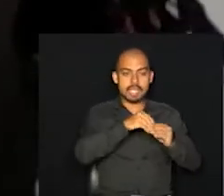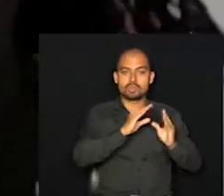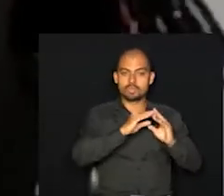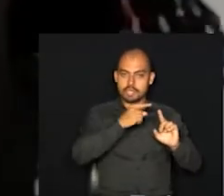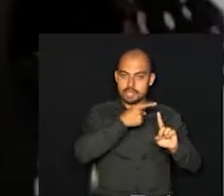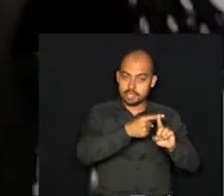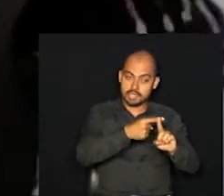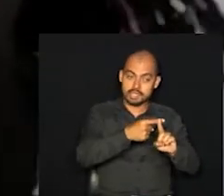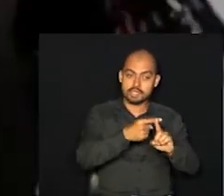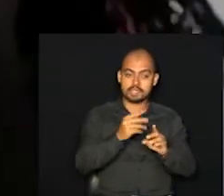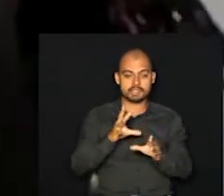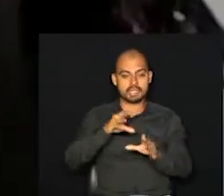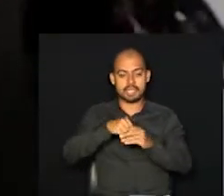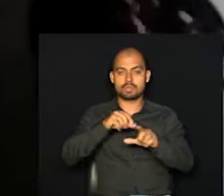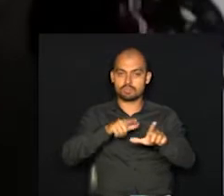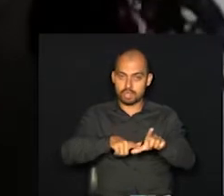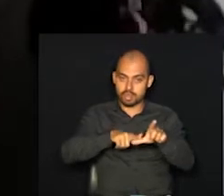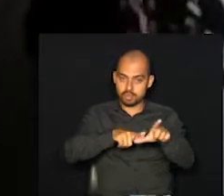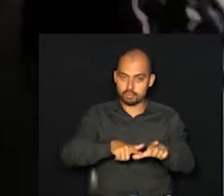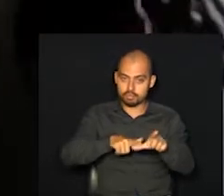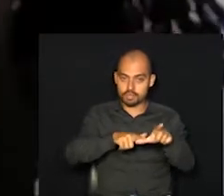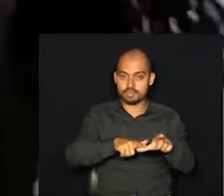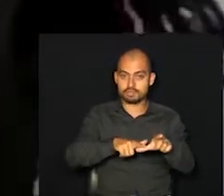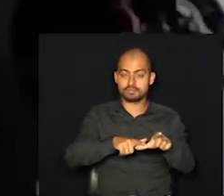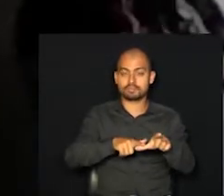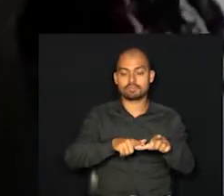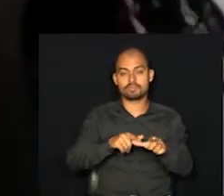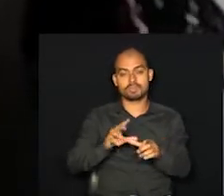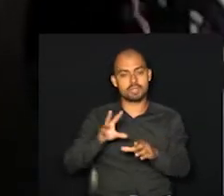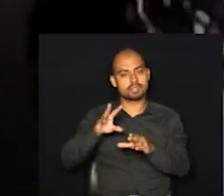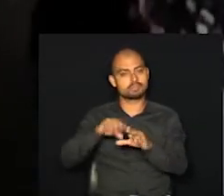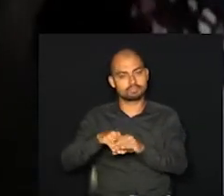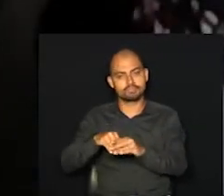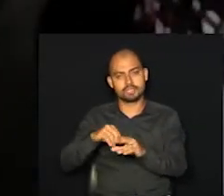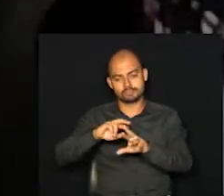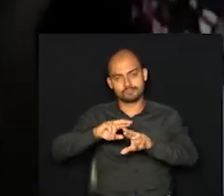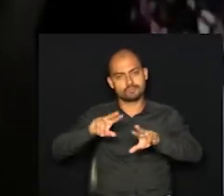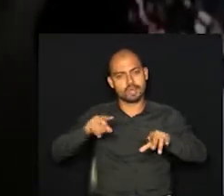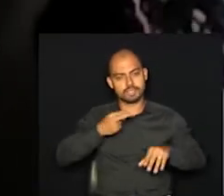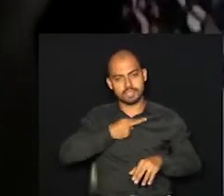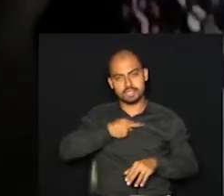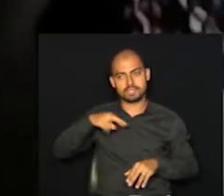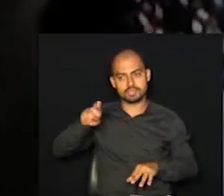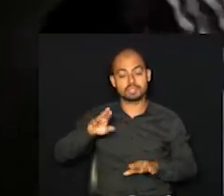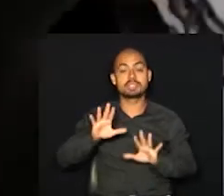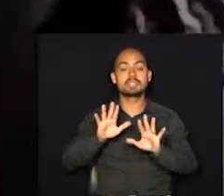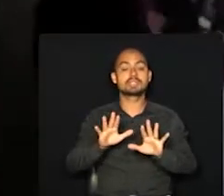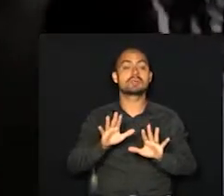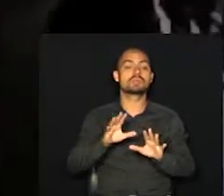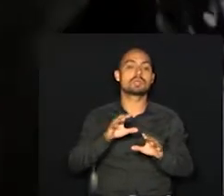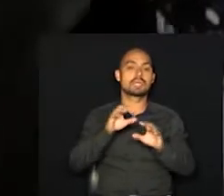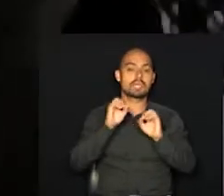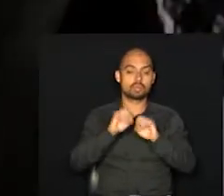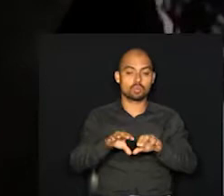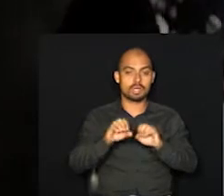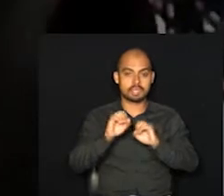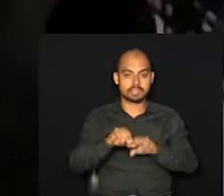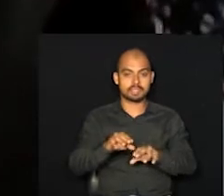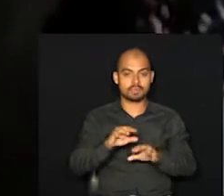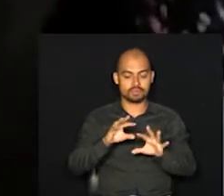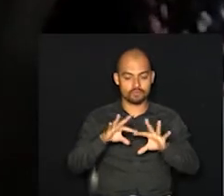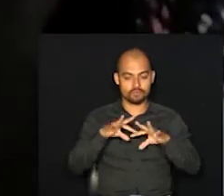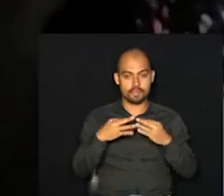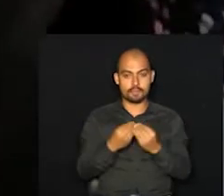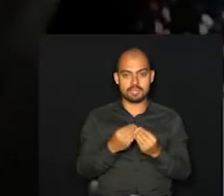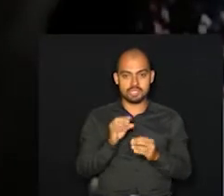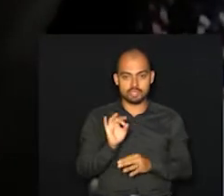dentro do candomblé, entendeu? Ela está dentro da Umbanda. Então, educação, e não é só questão da família. Que nem,